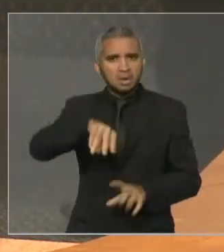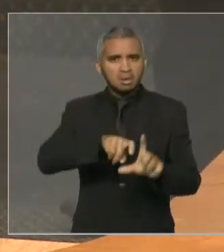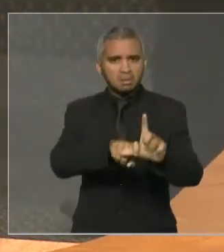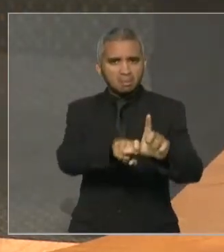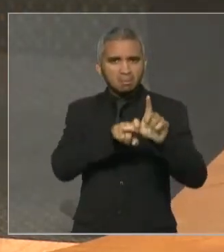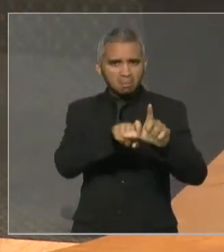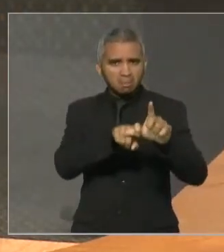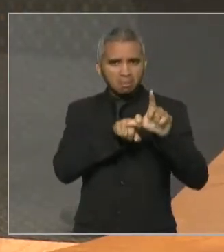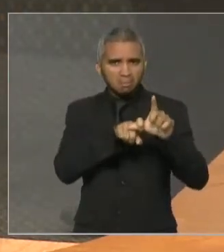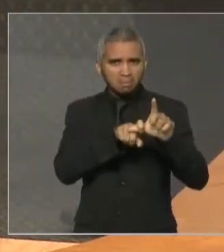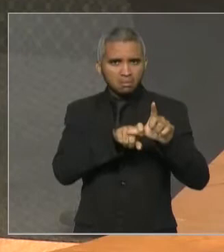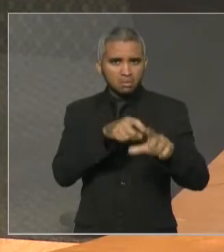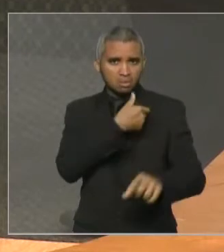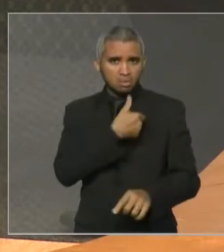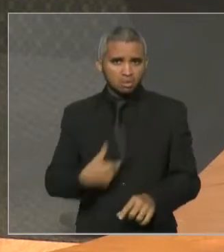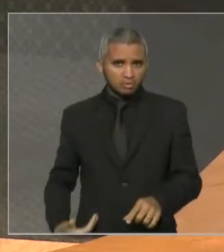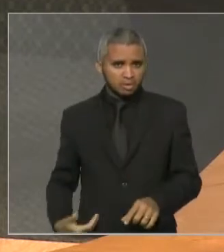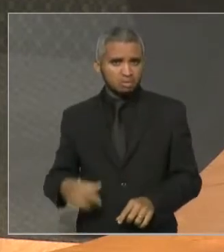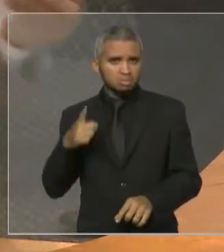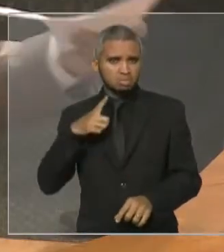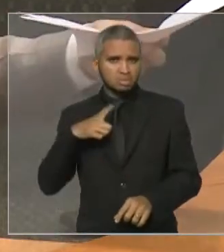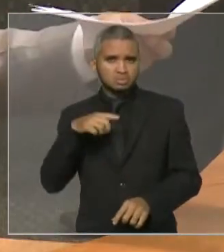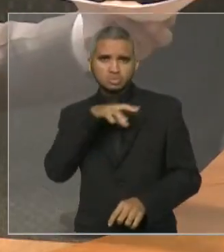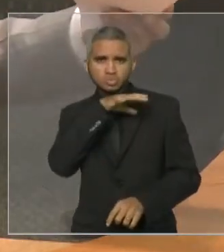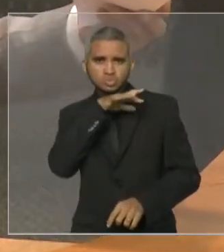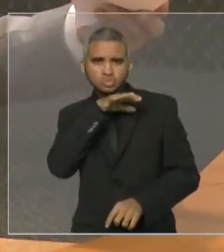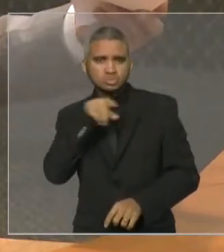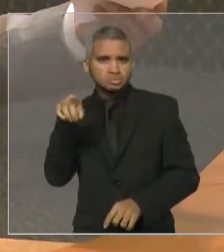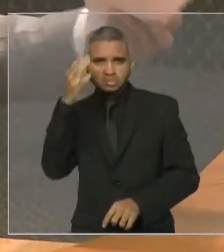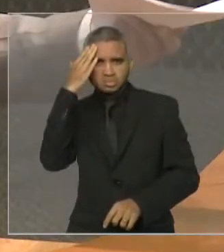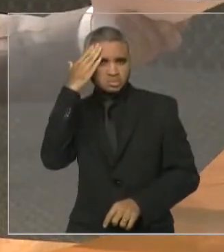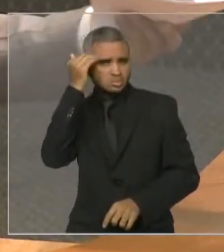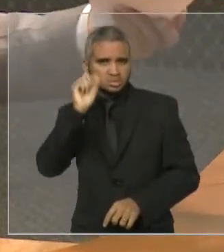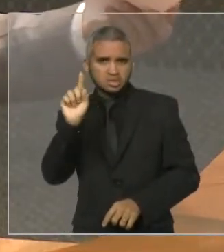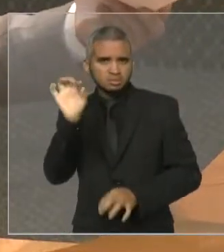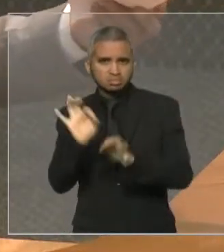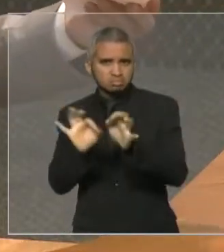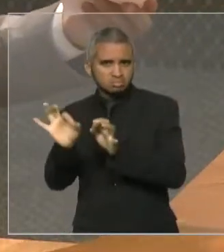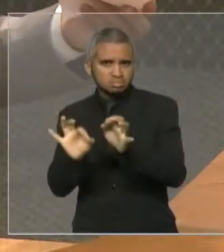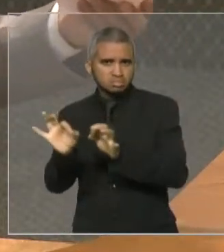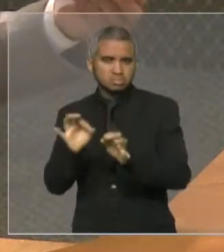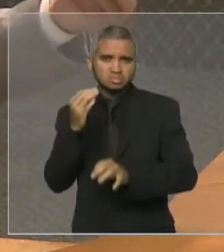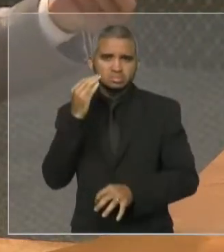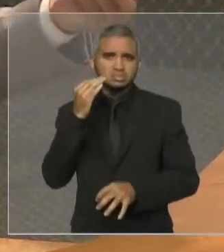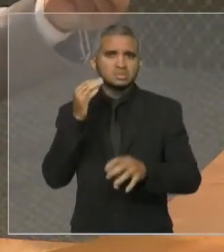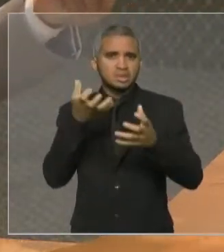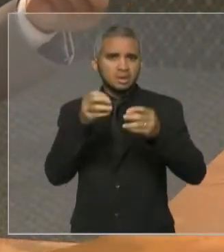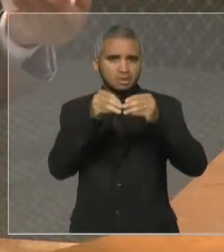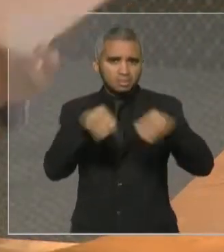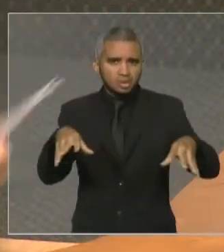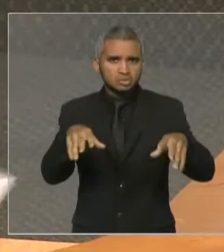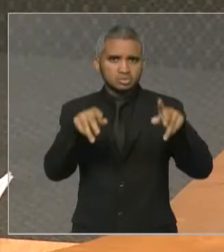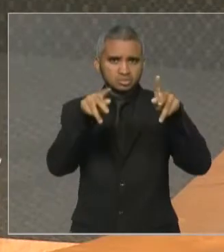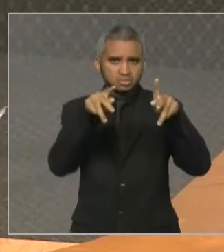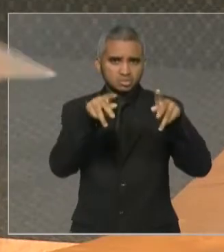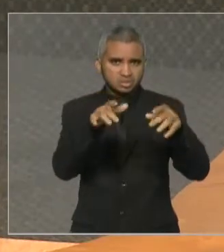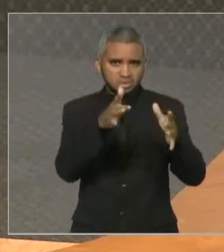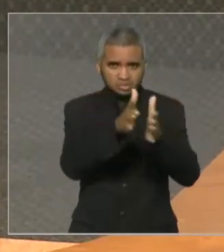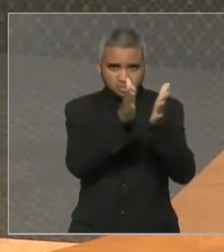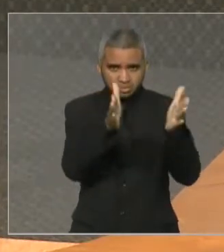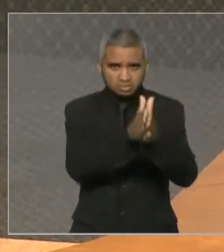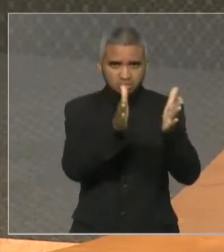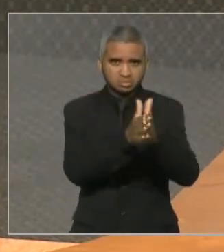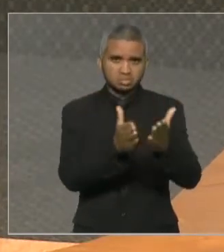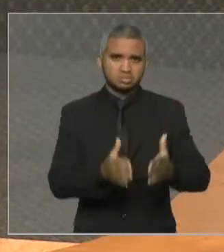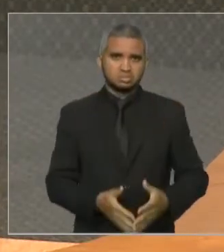governador que tem uma péssima gestão e que tenta prejudicar os mais pobres em detrimento dos mais ricos. Essa